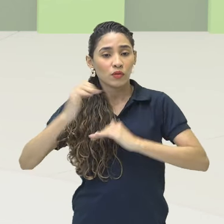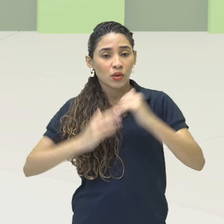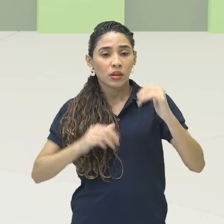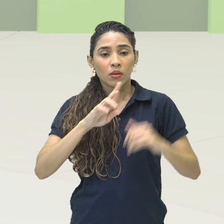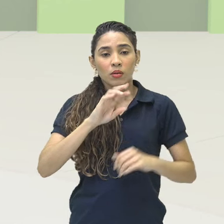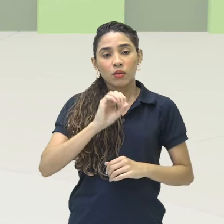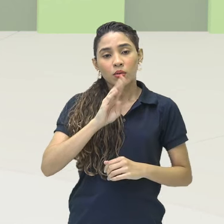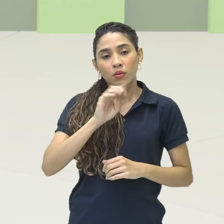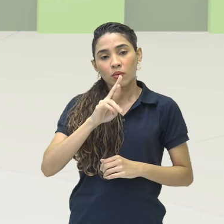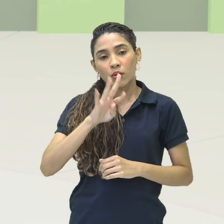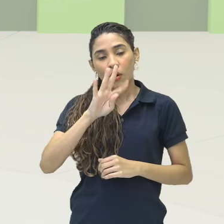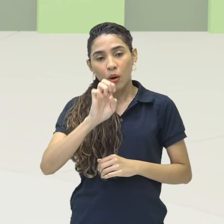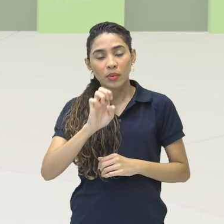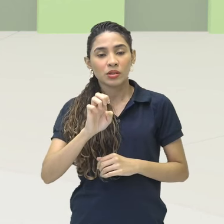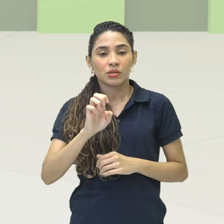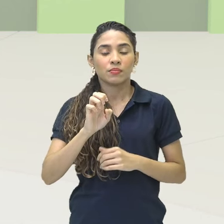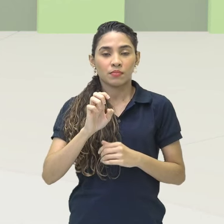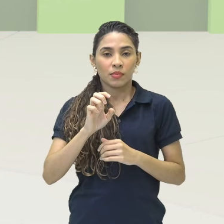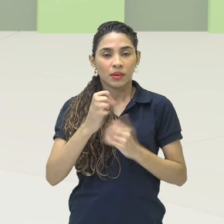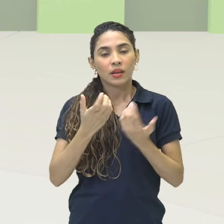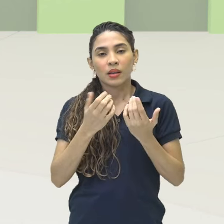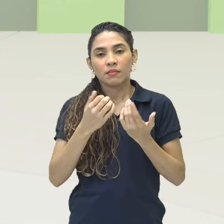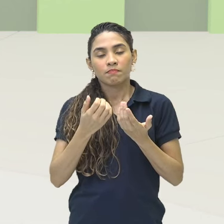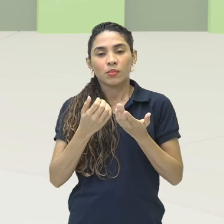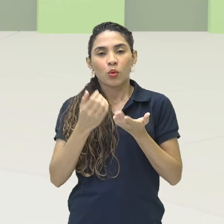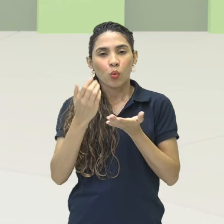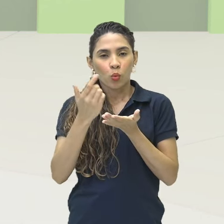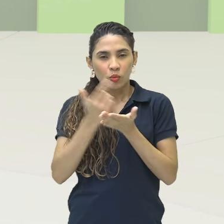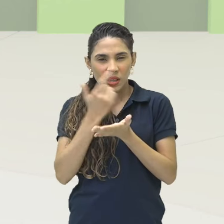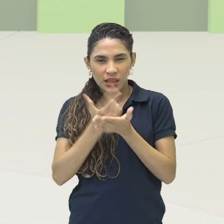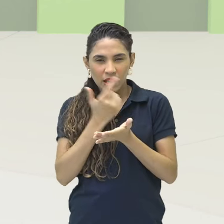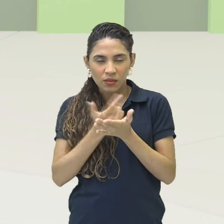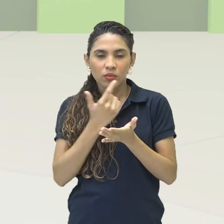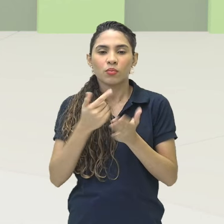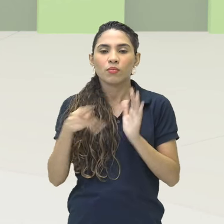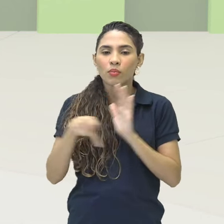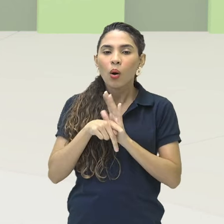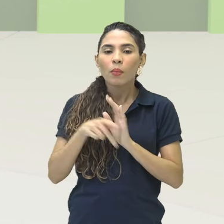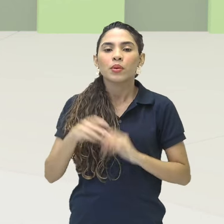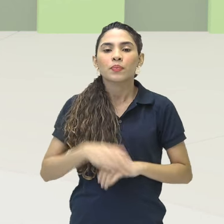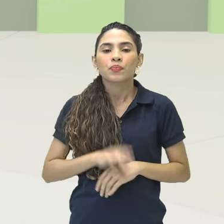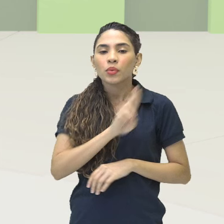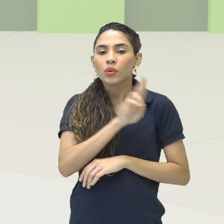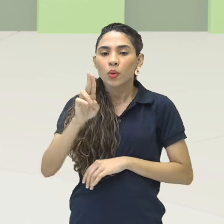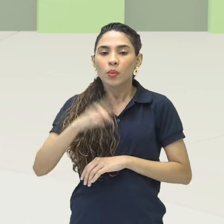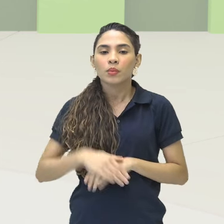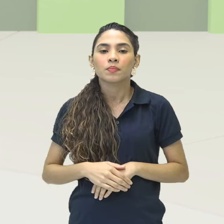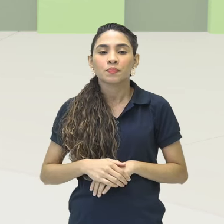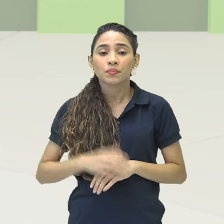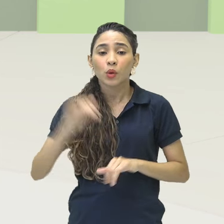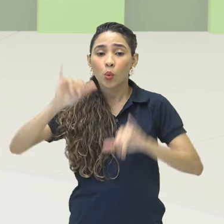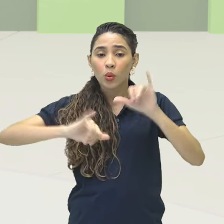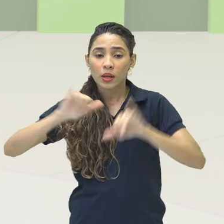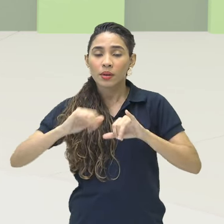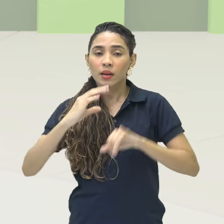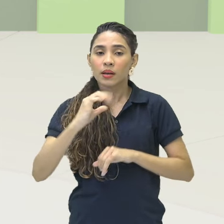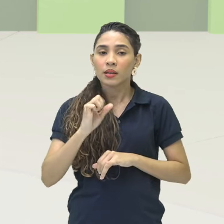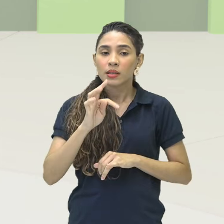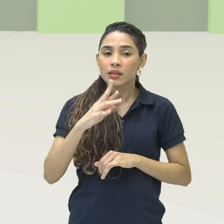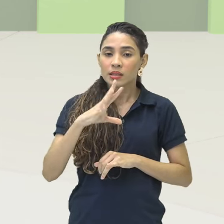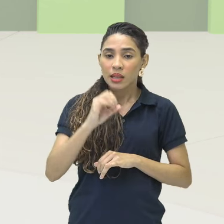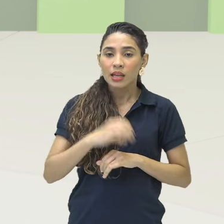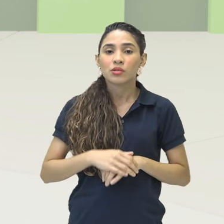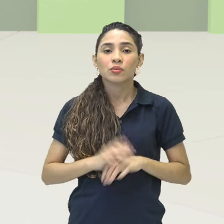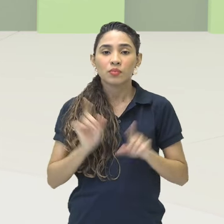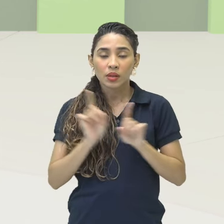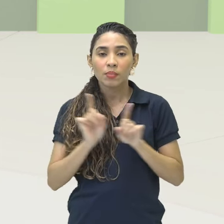através desse livro que ele fez, né, esses manuscrito que ele fez, chamado de O Químico Cético, que